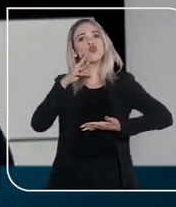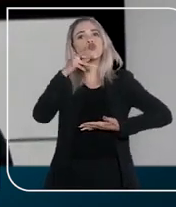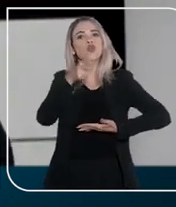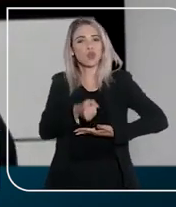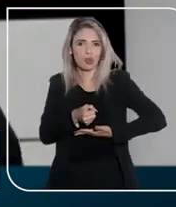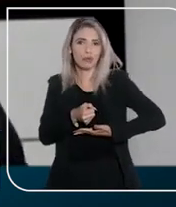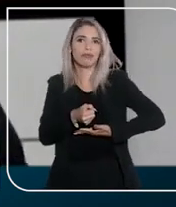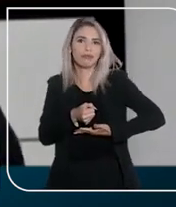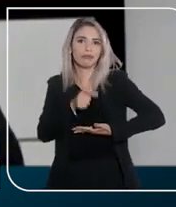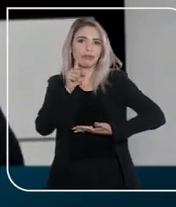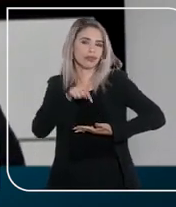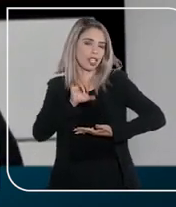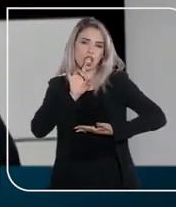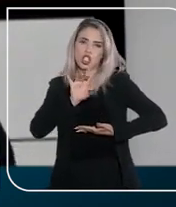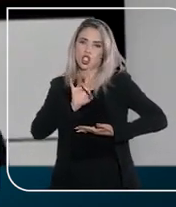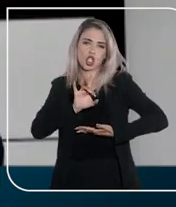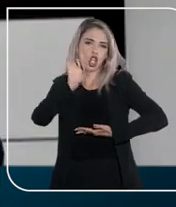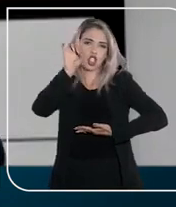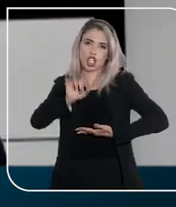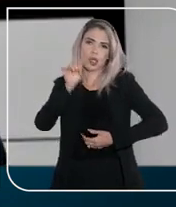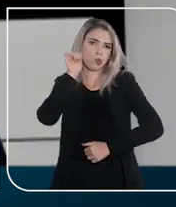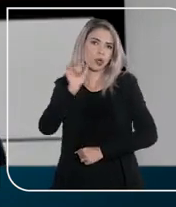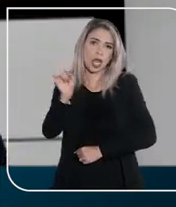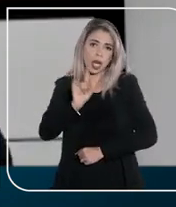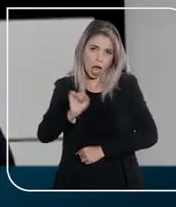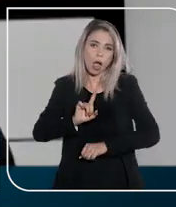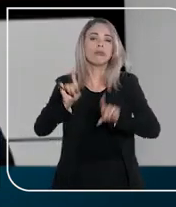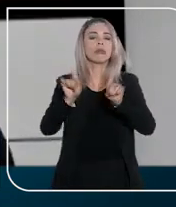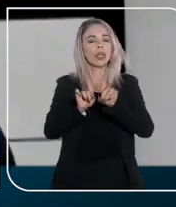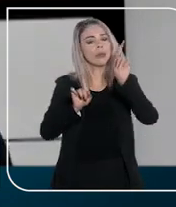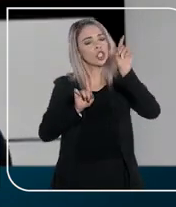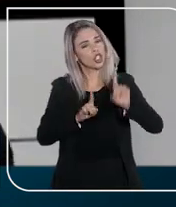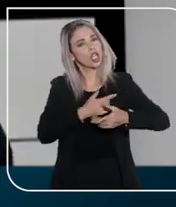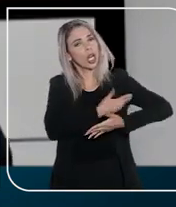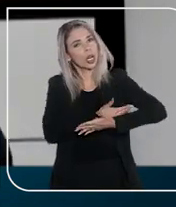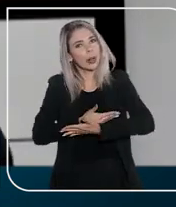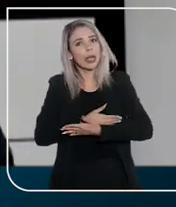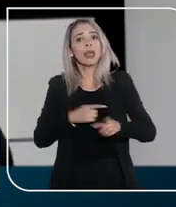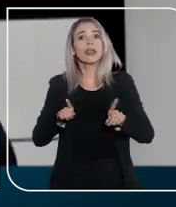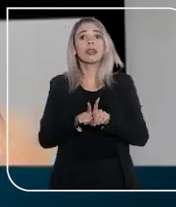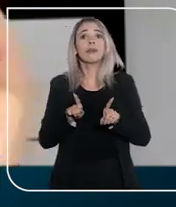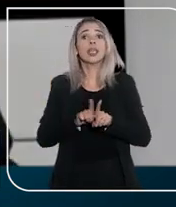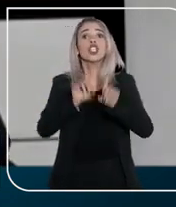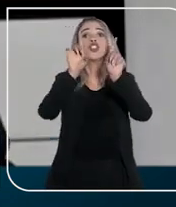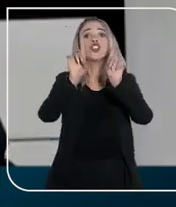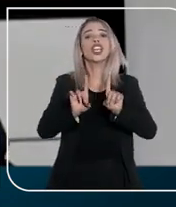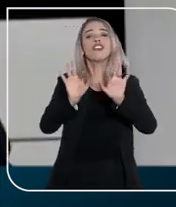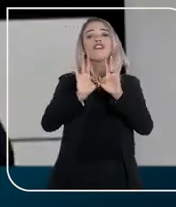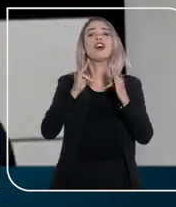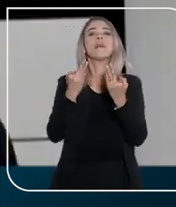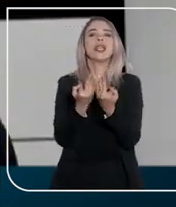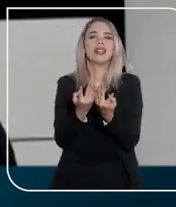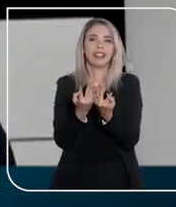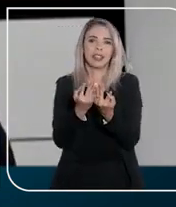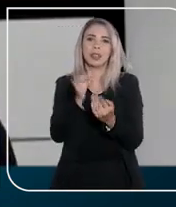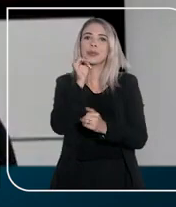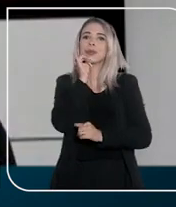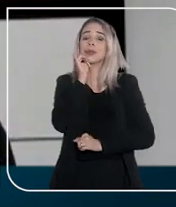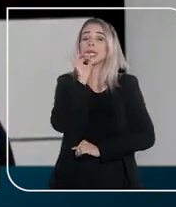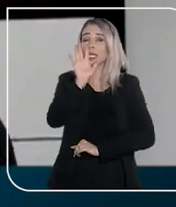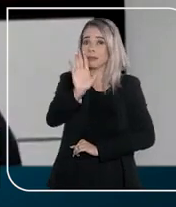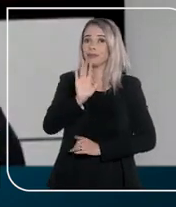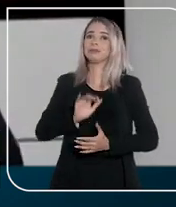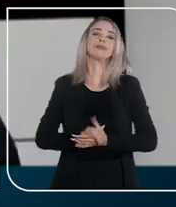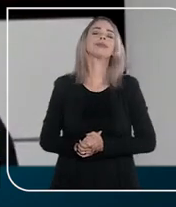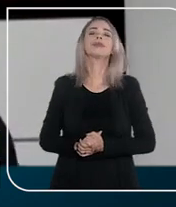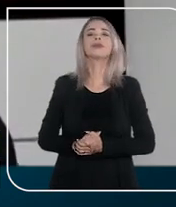Então, não é um direito exclusivo da mulher, mas o direito do nascituro e o direito de constituição de família. Imagina, por exemplo, Fátima,